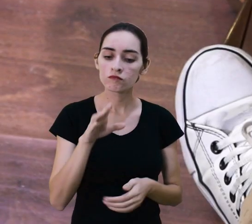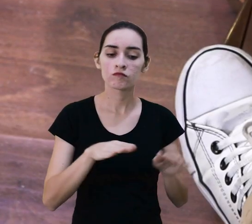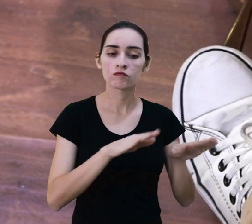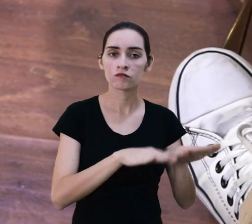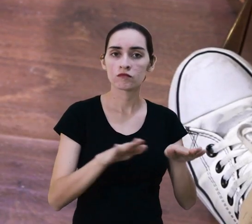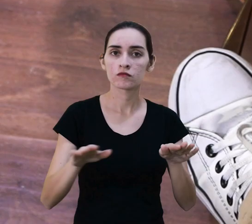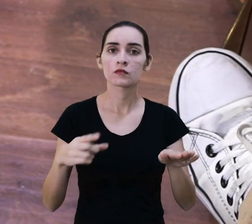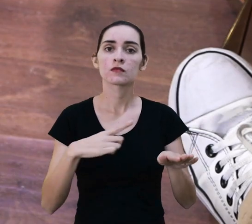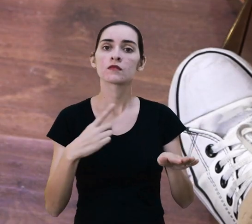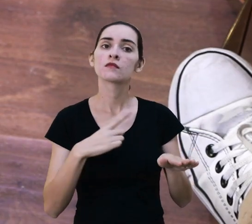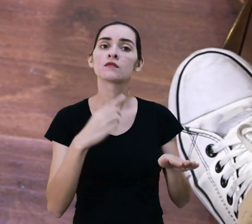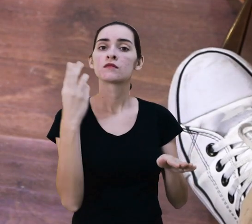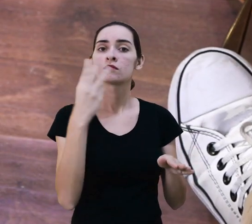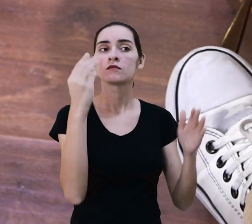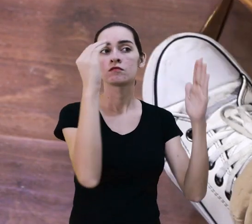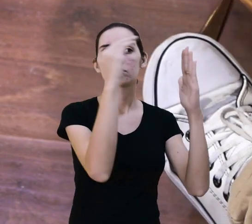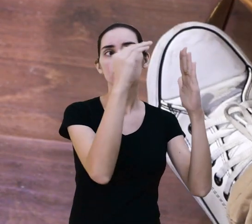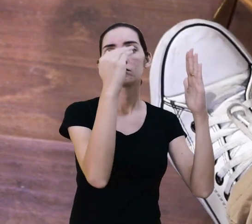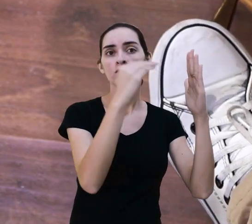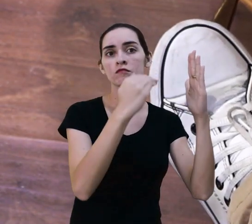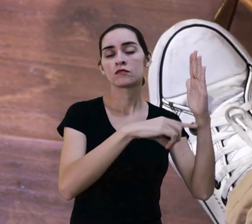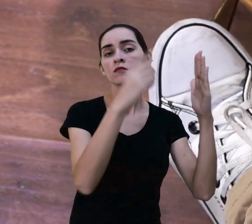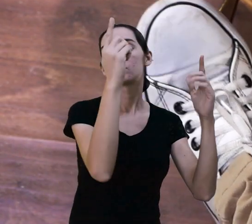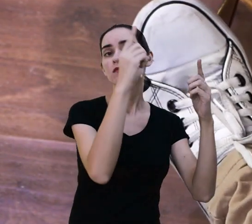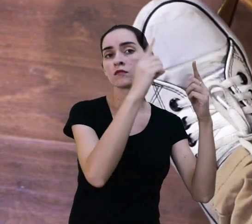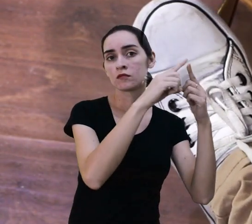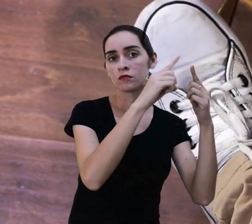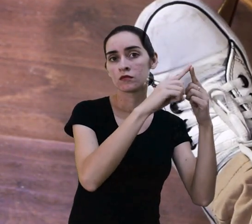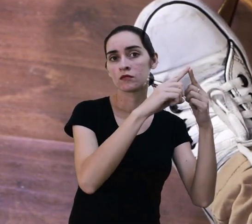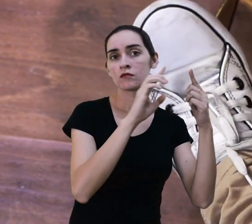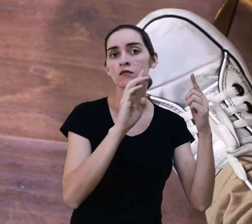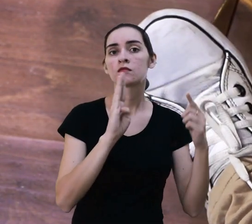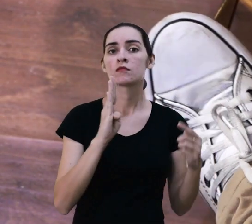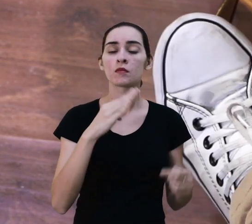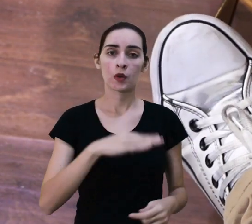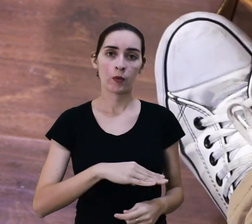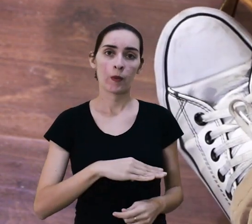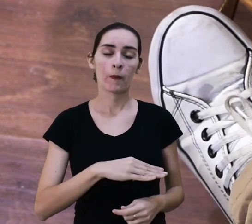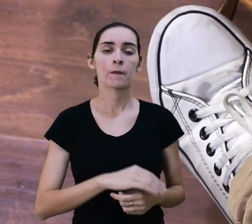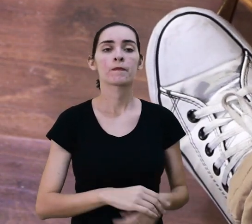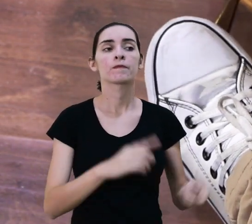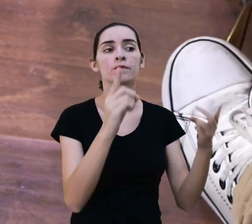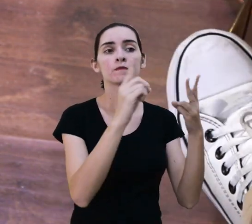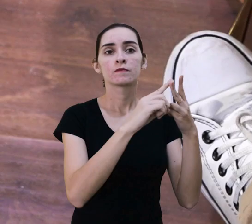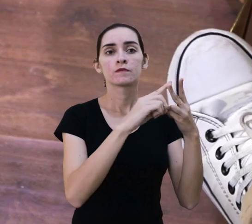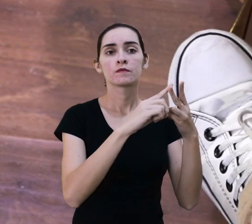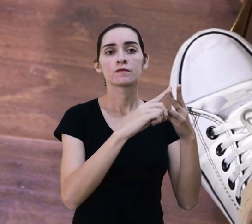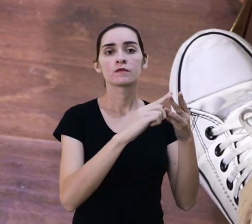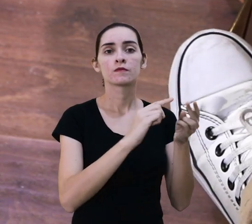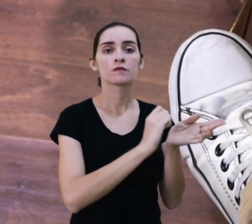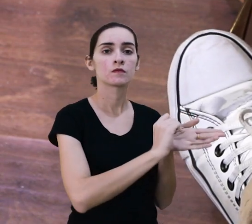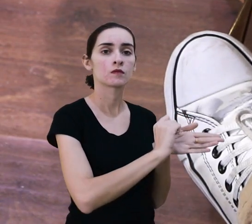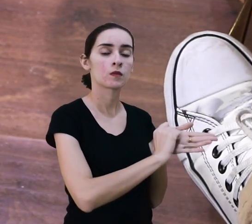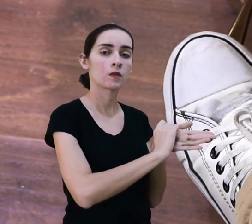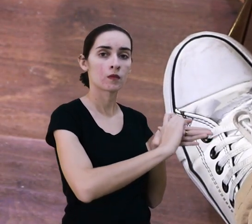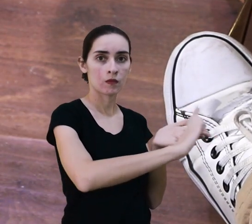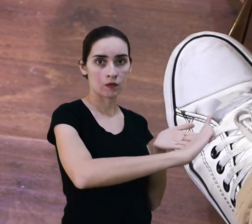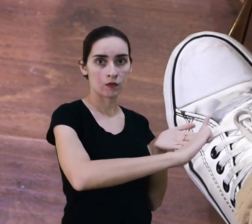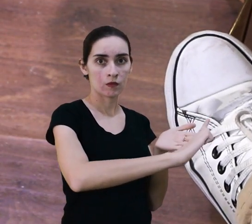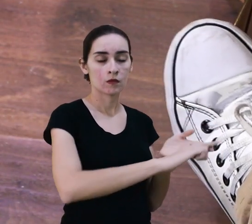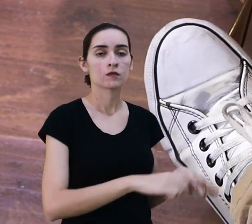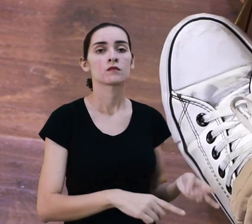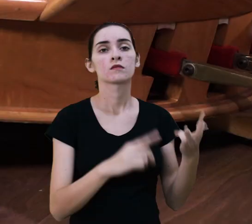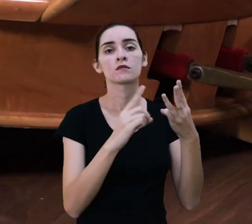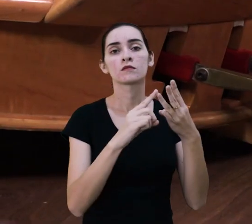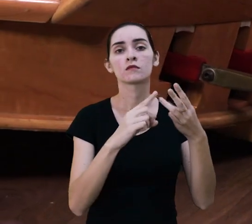eu tenho três níveis. Eu tenho o primeiro, que seria o bemol, o segundo eu tenho o